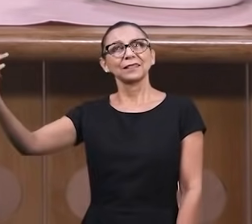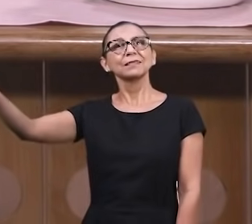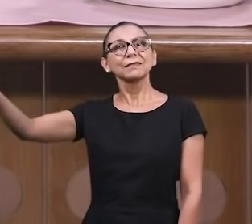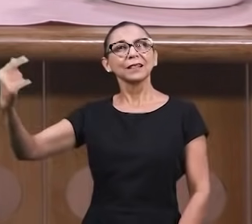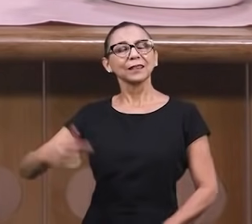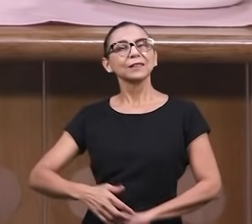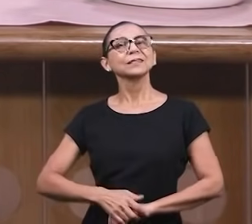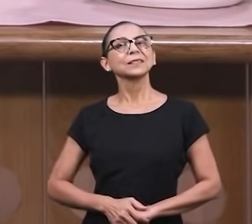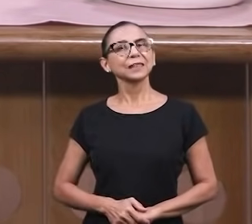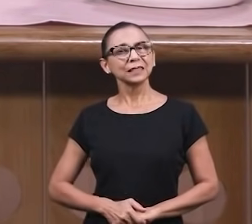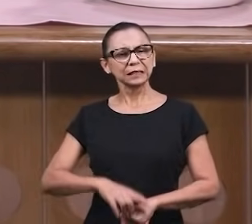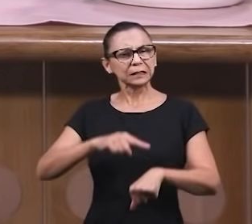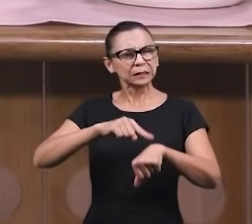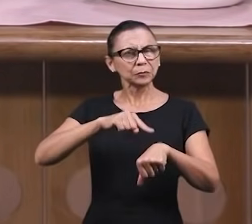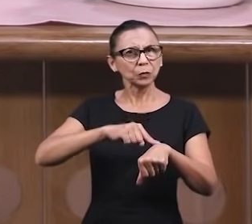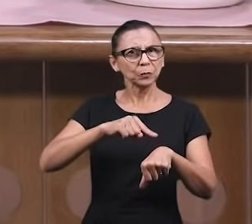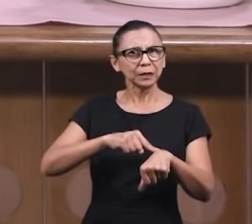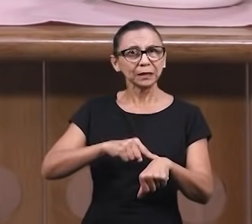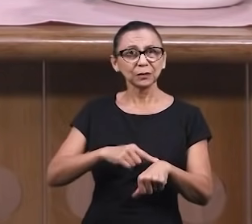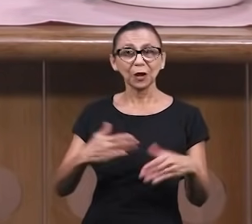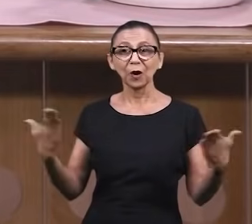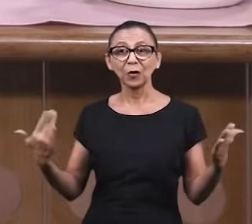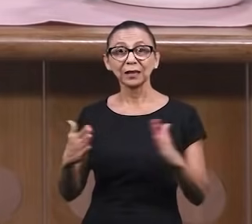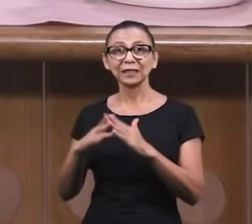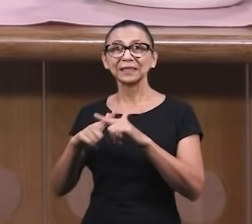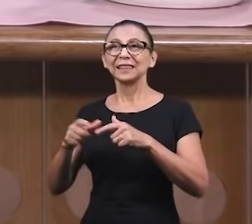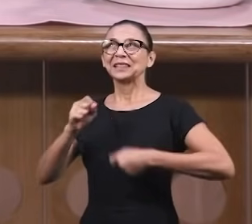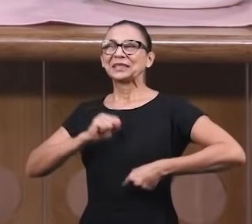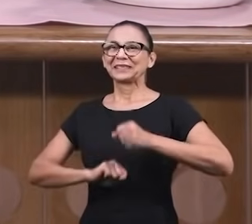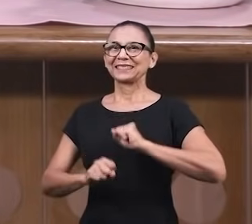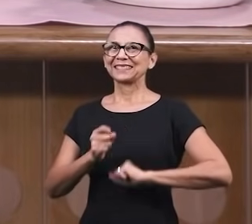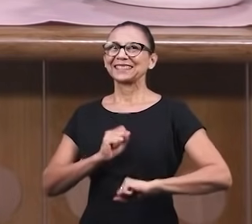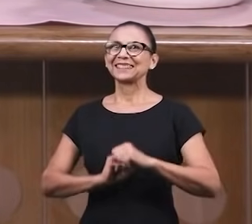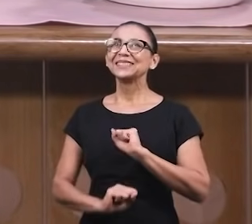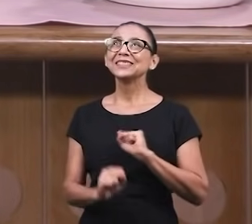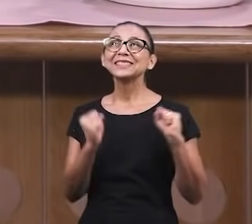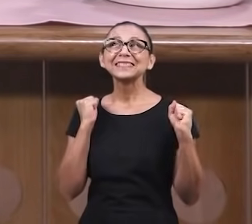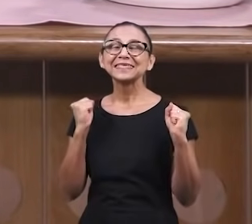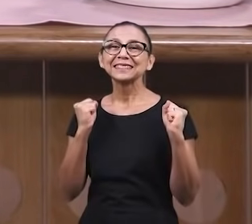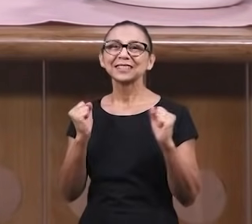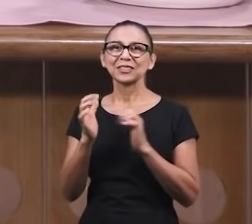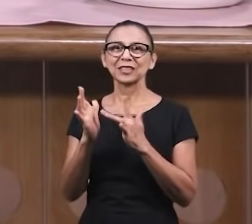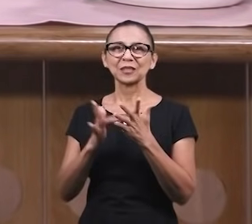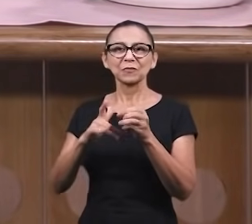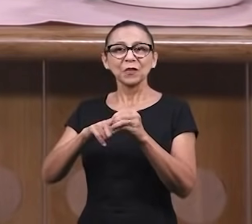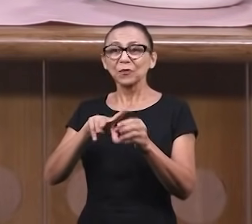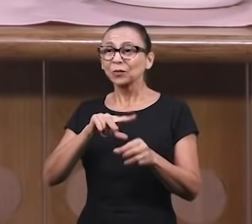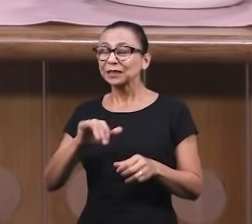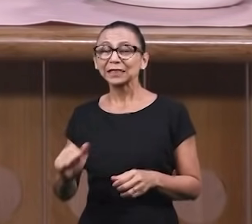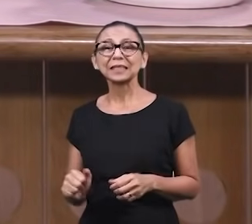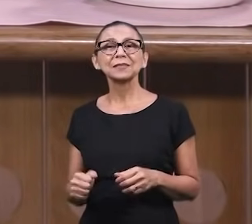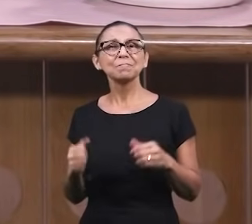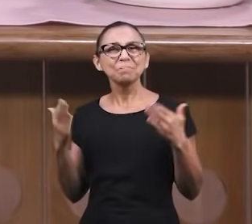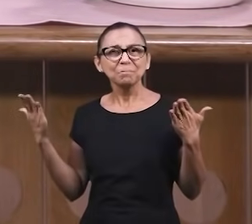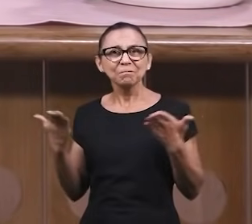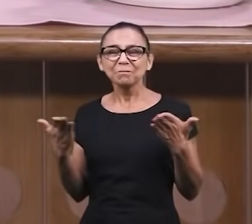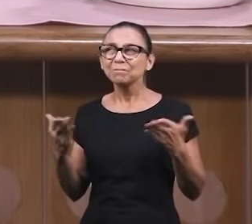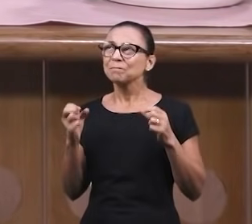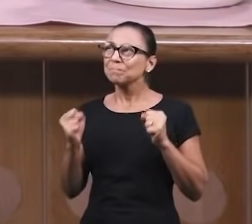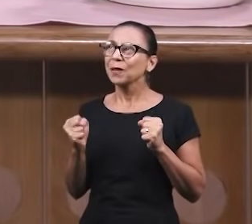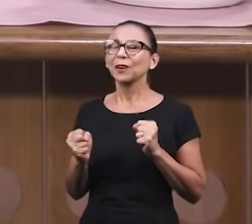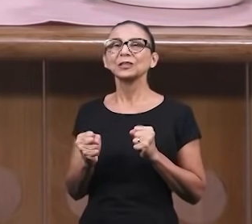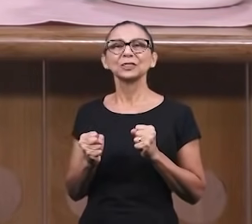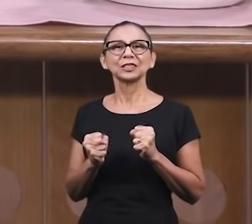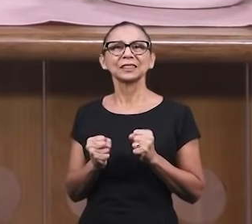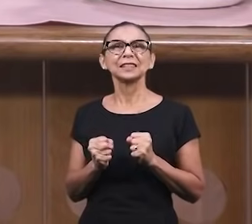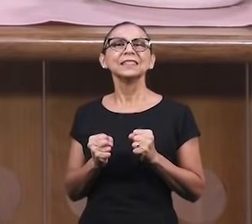E nesse momento agora, a grande expectativa da igreja é porque Jesus está às portas. Jesus pode vir hoje, pode vir